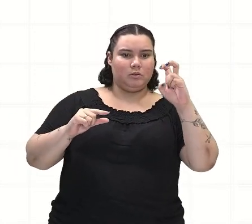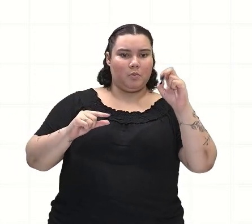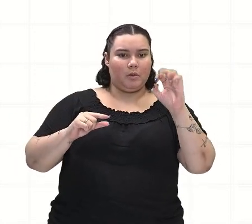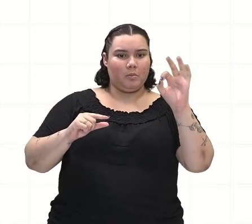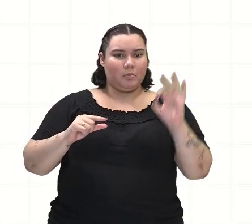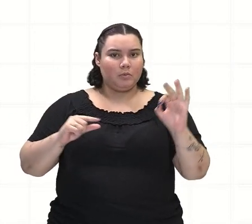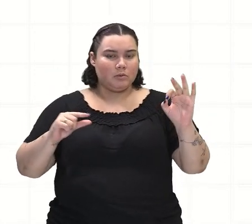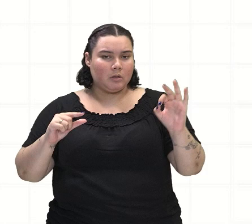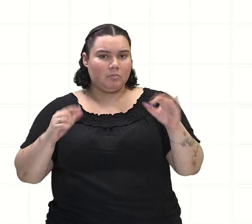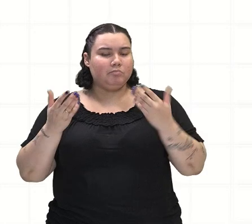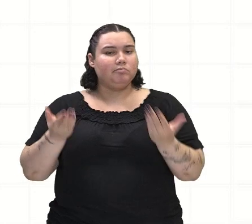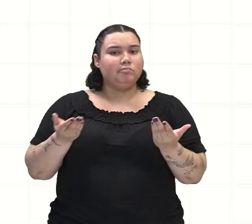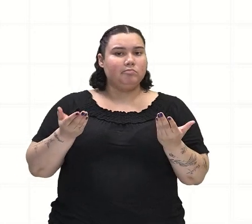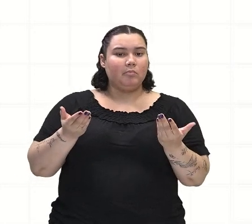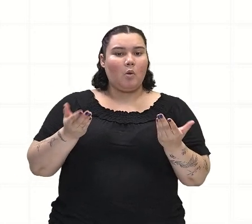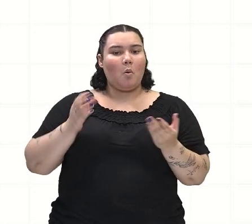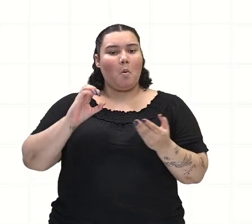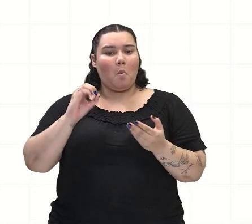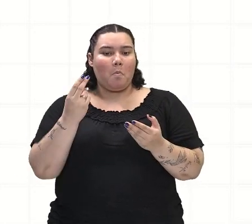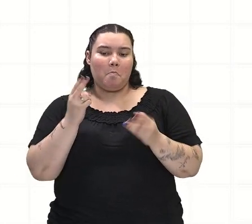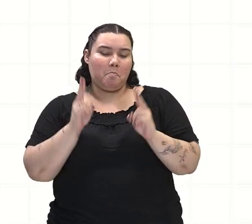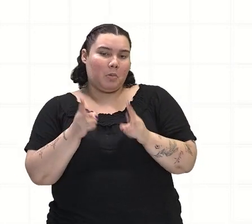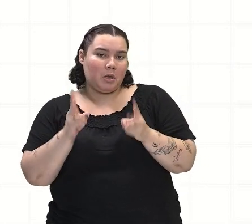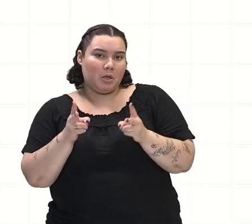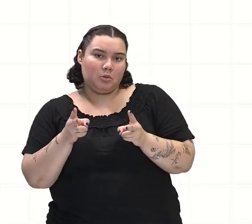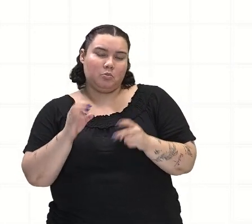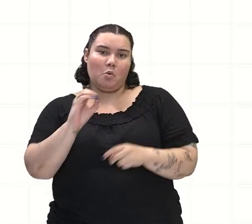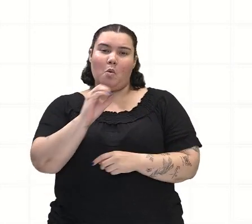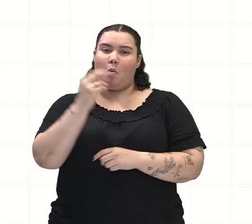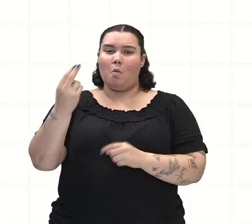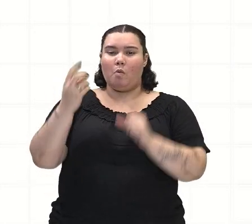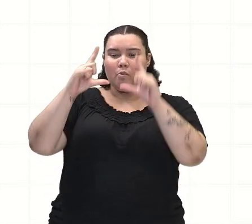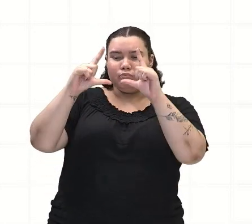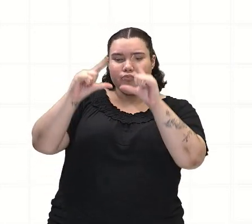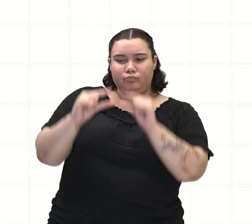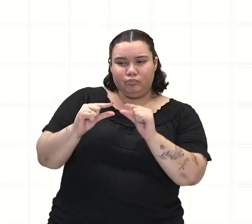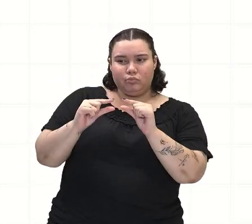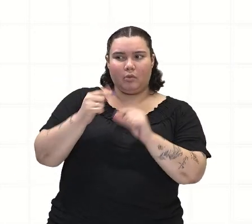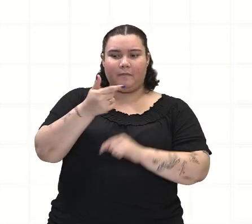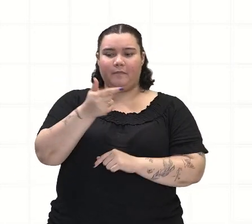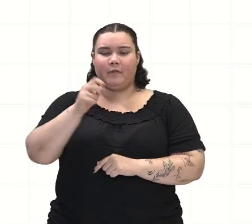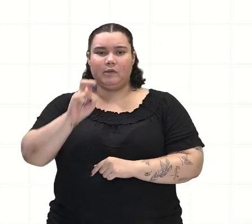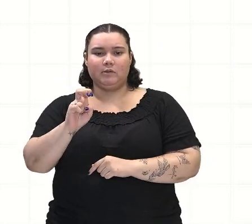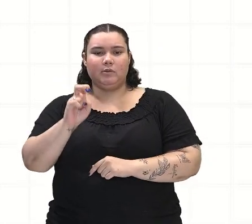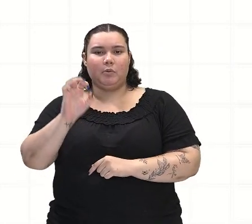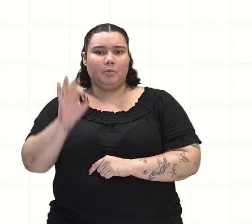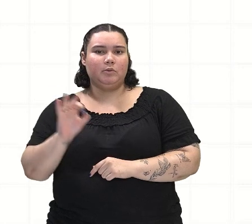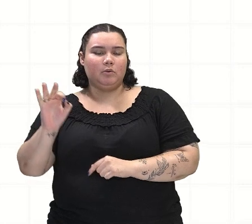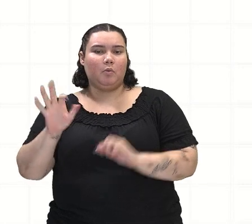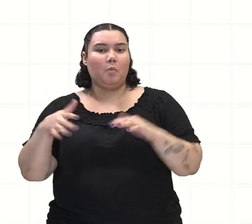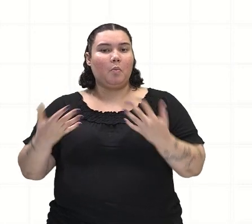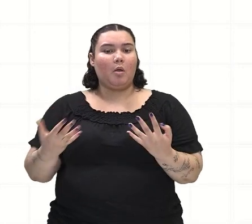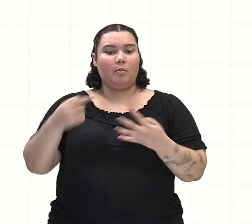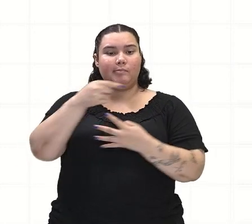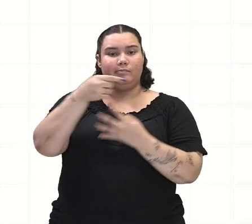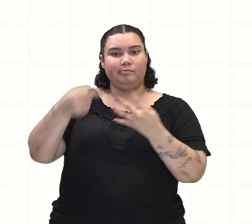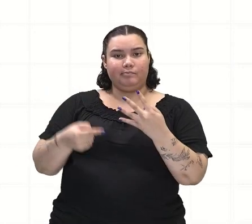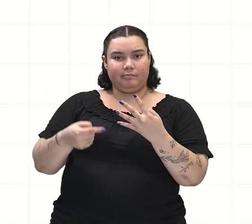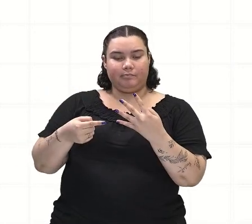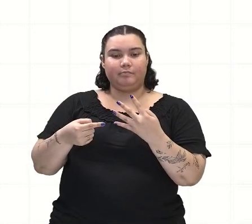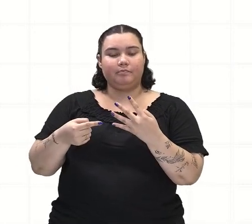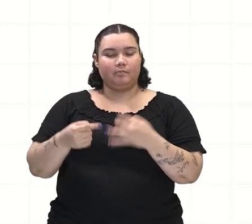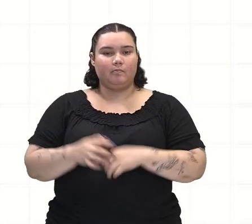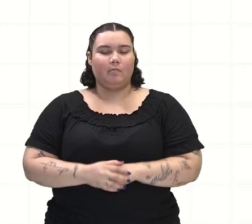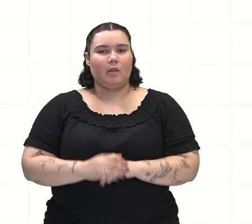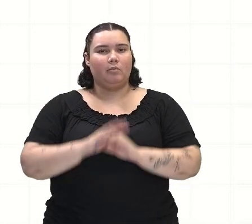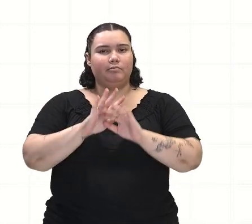em 50%, ou se ele vai permanecer o mesmo, ou será se ele vai ser reduzido em 25%? Então, se a gente